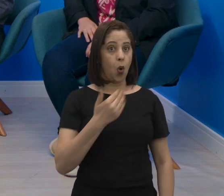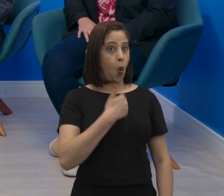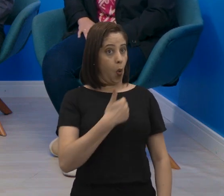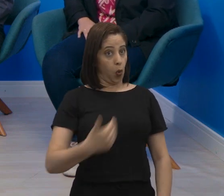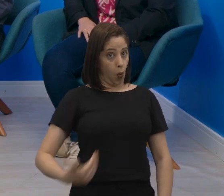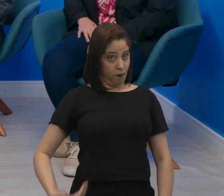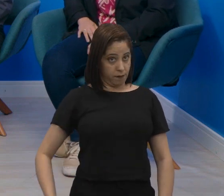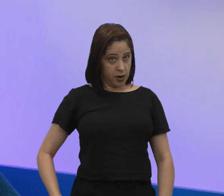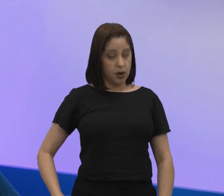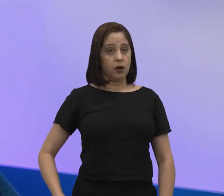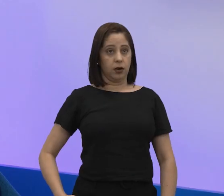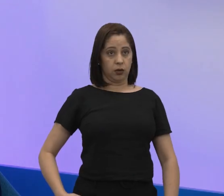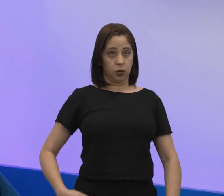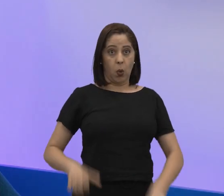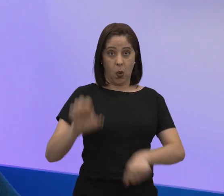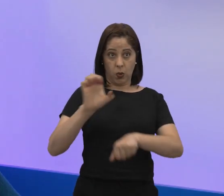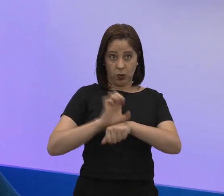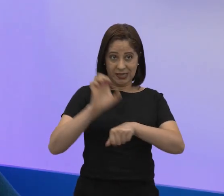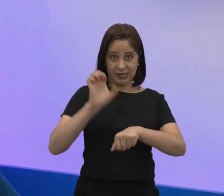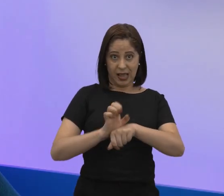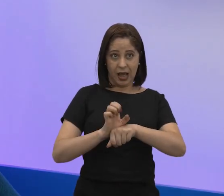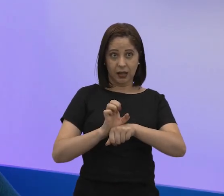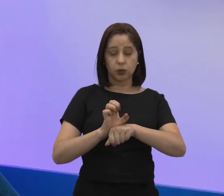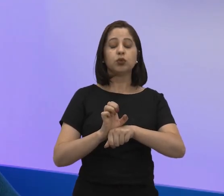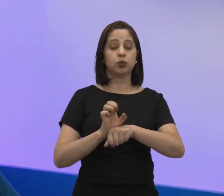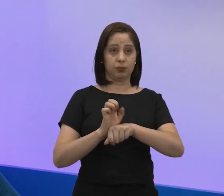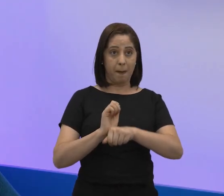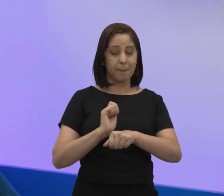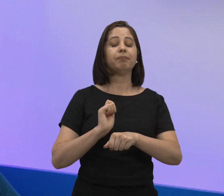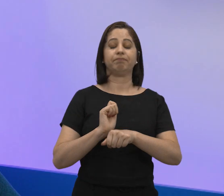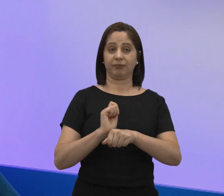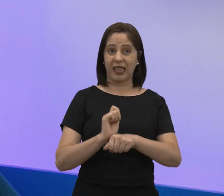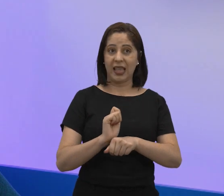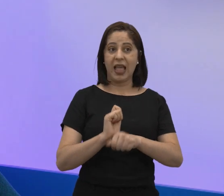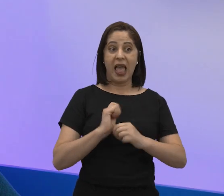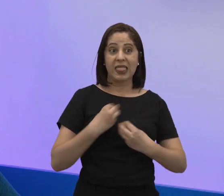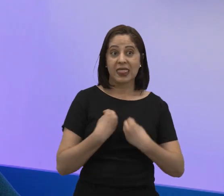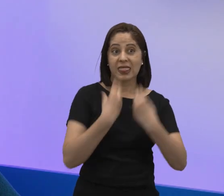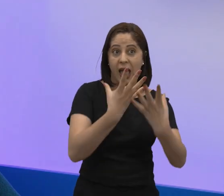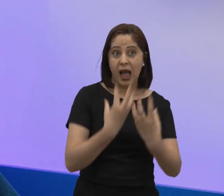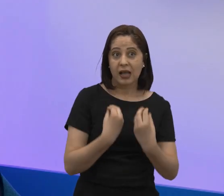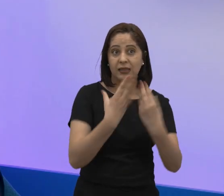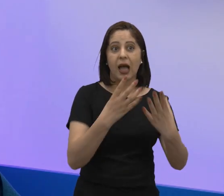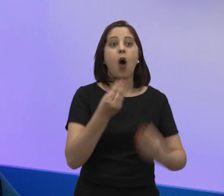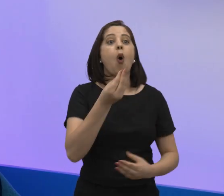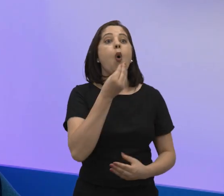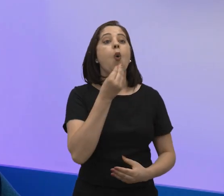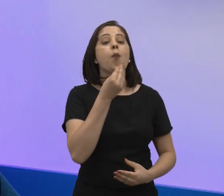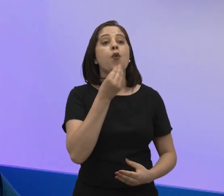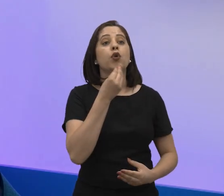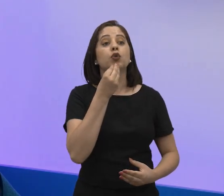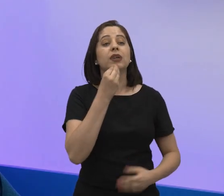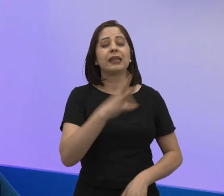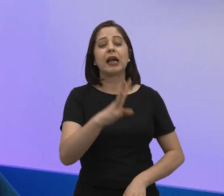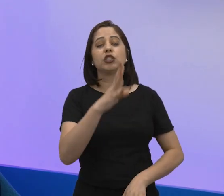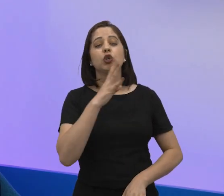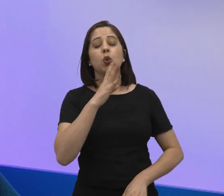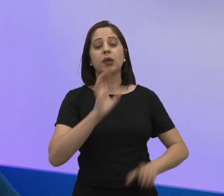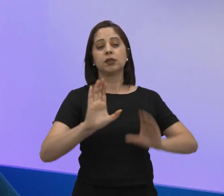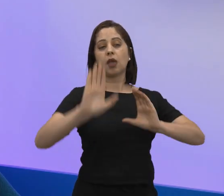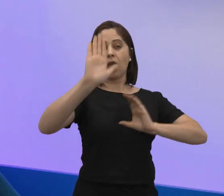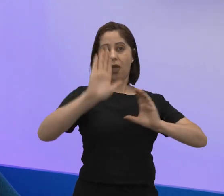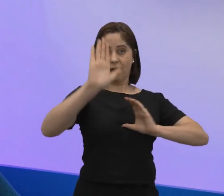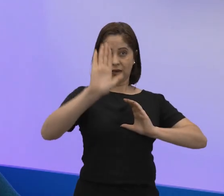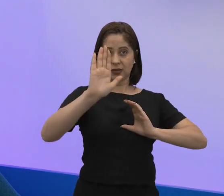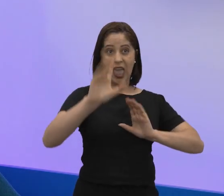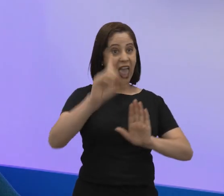pelo Estado brasileiro para os eleitores. A propaganda, a gente tem que ter sempre uma noção que é um direito